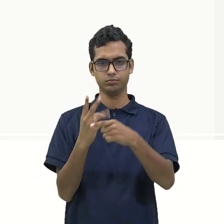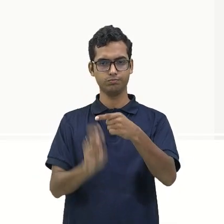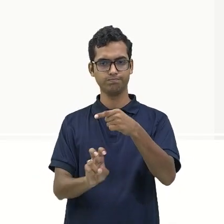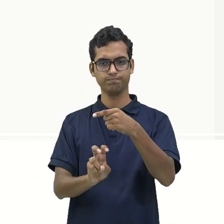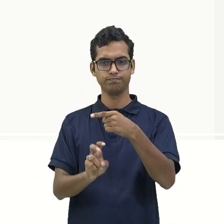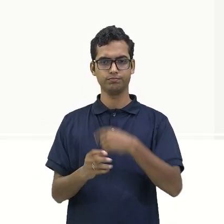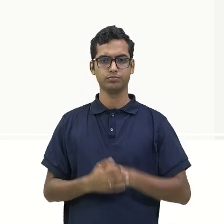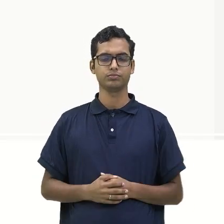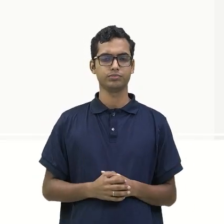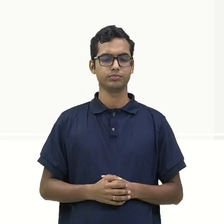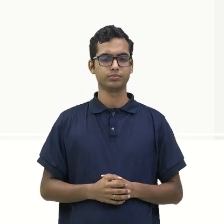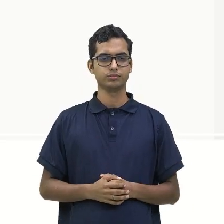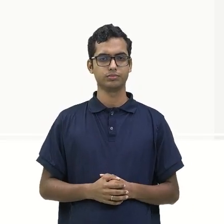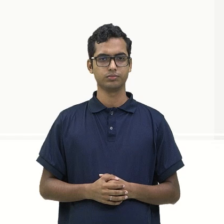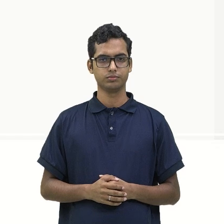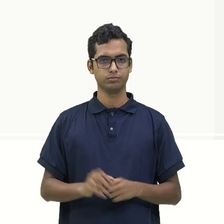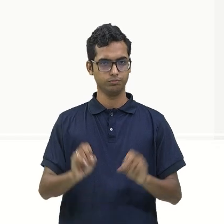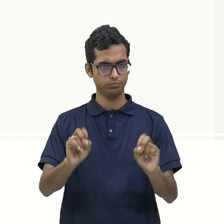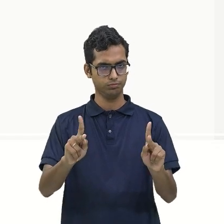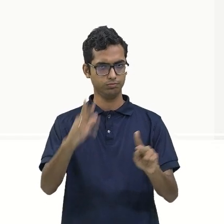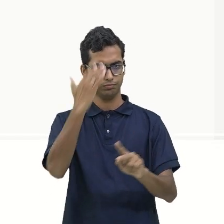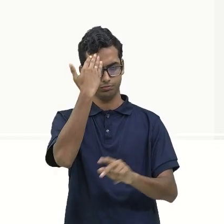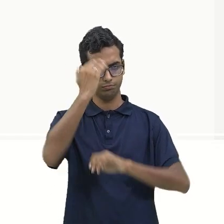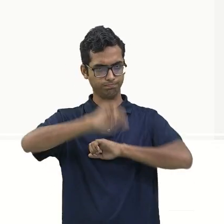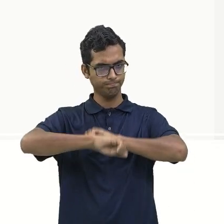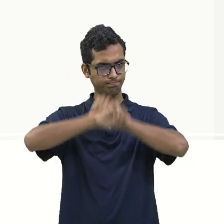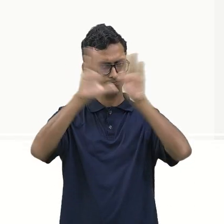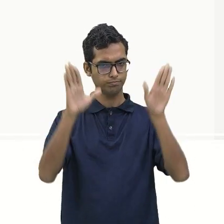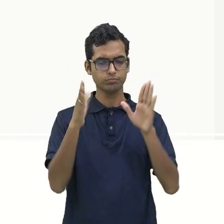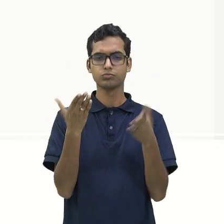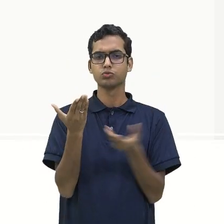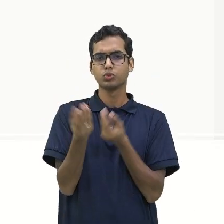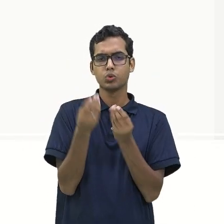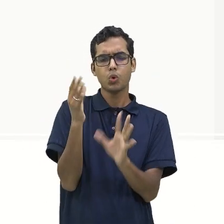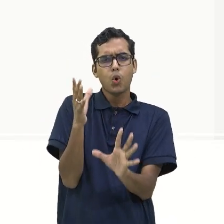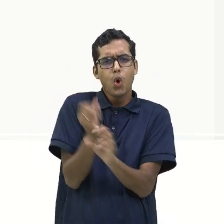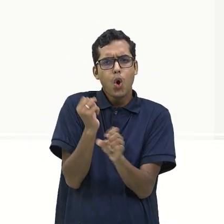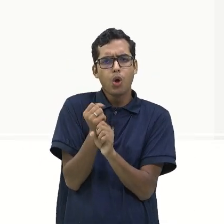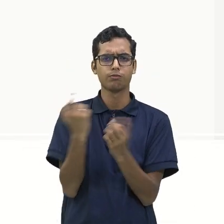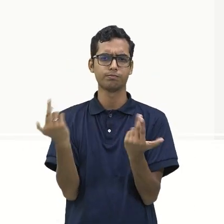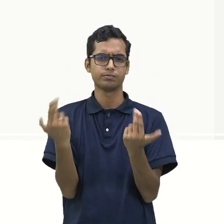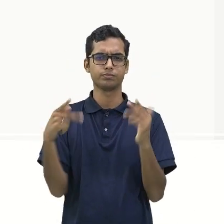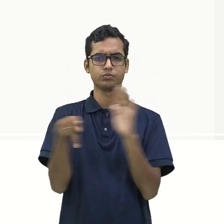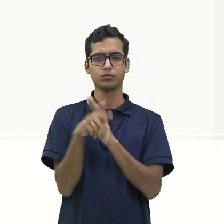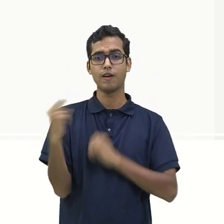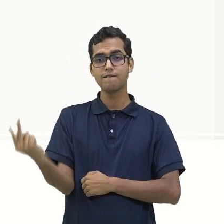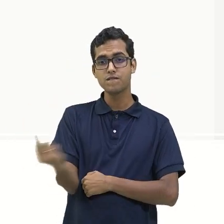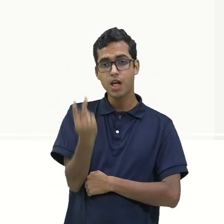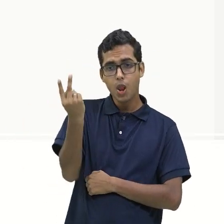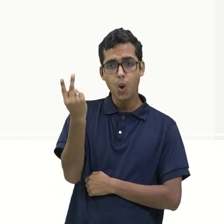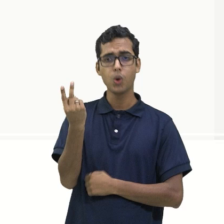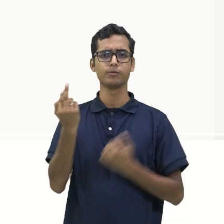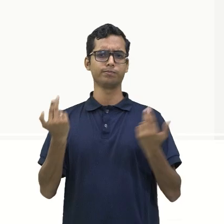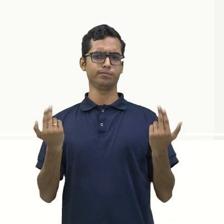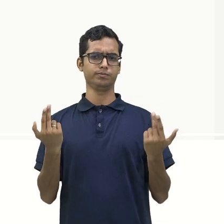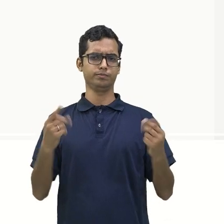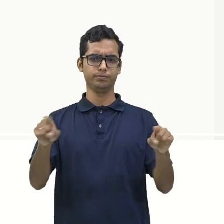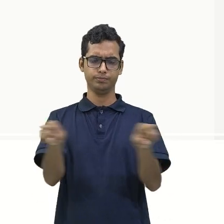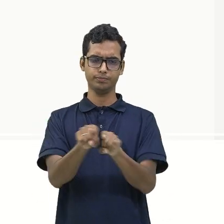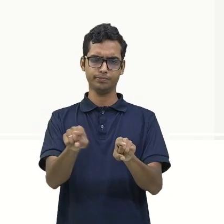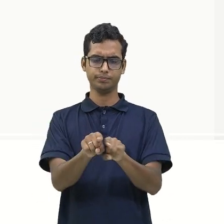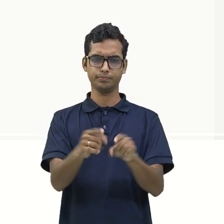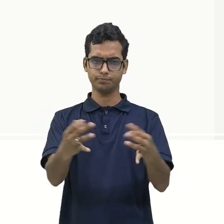5, ok? São razões iguais, que têm valores absolutos